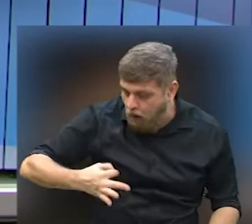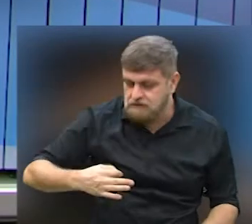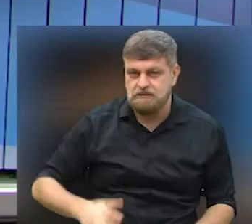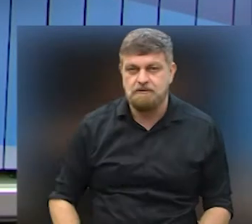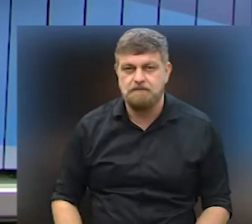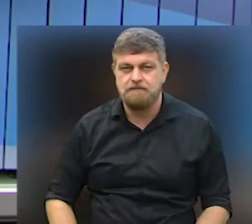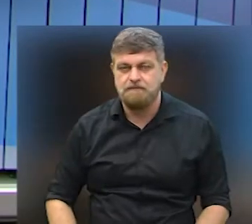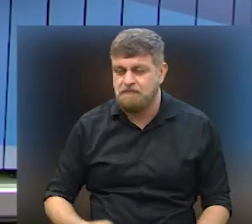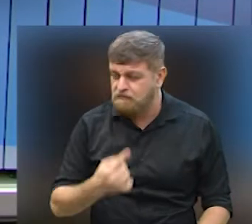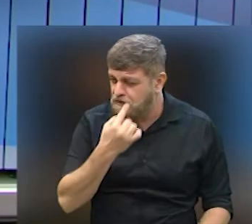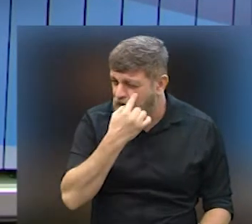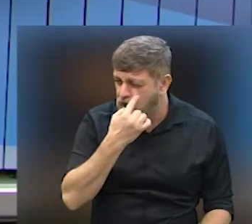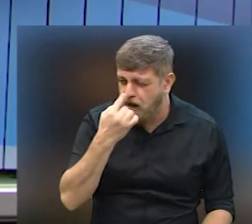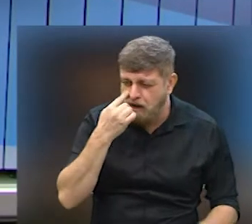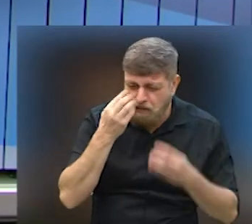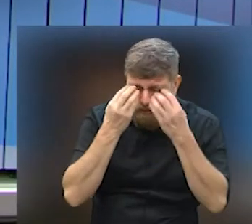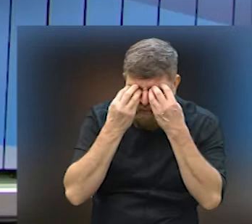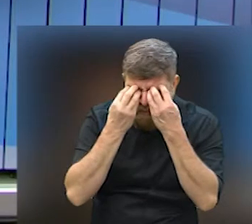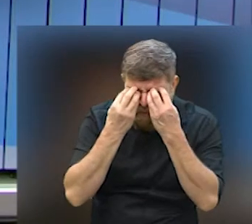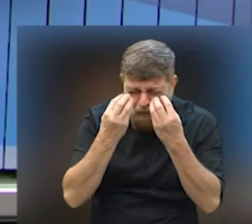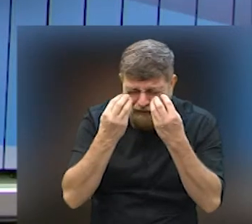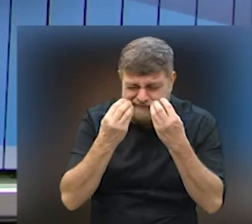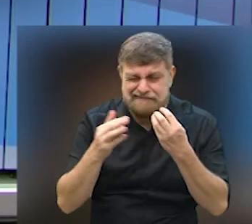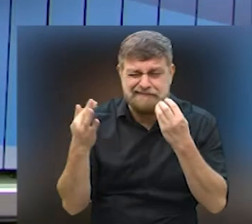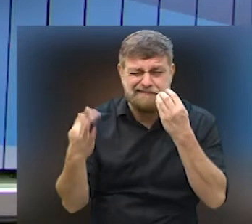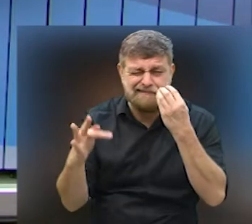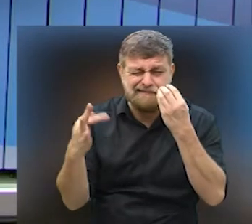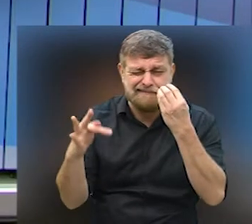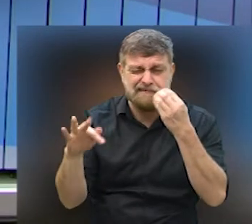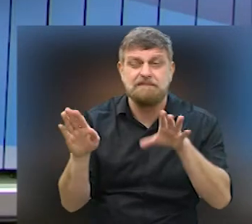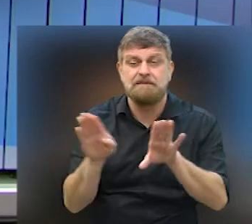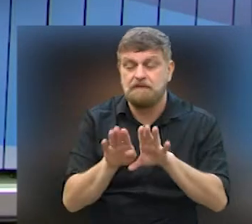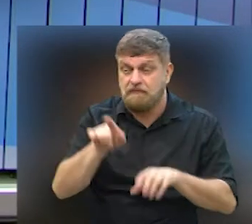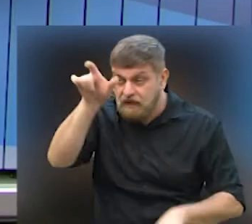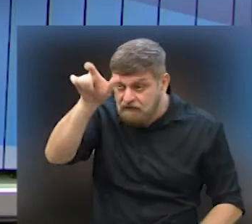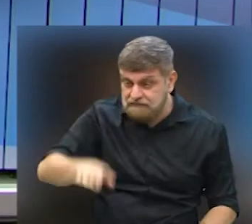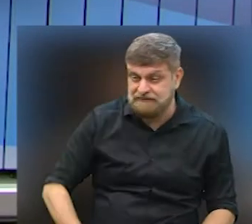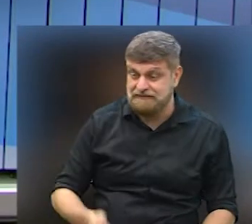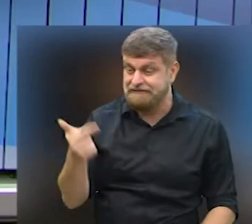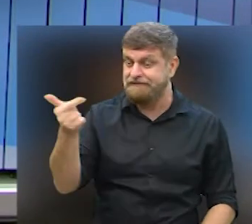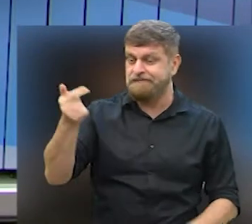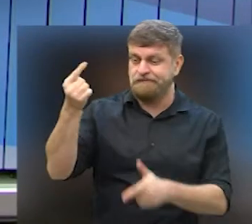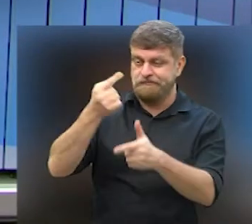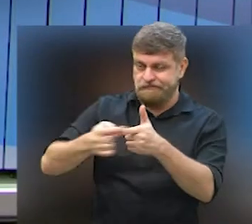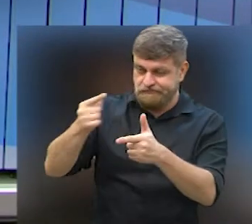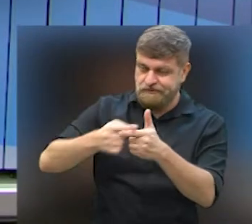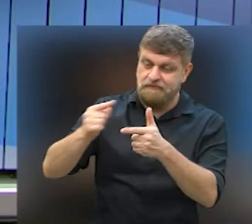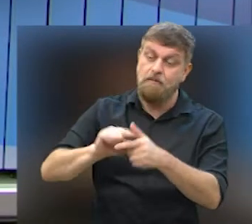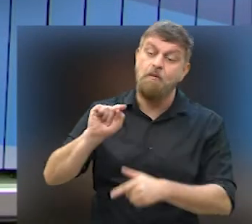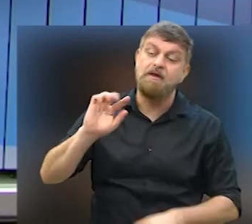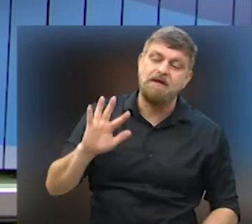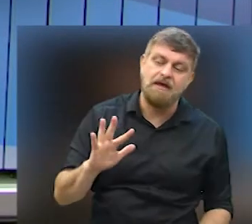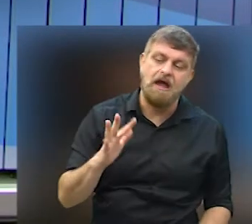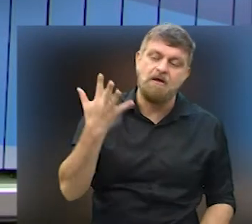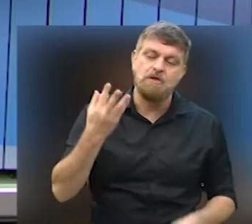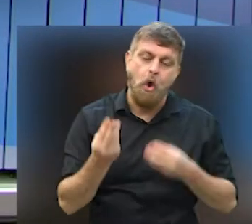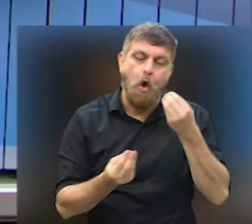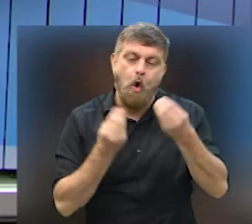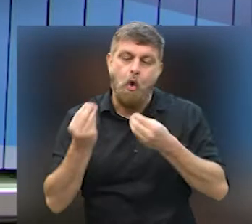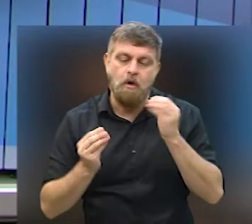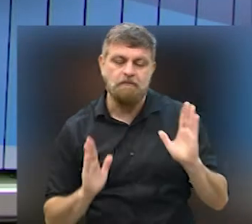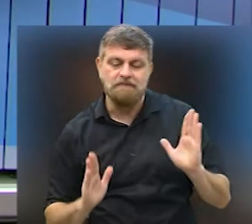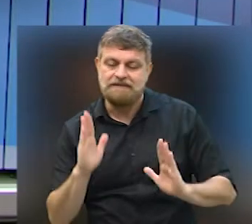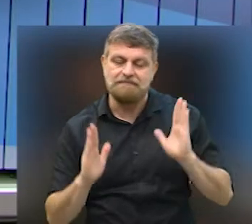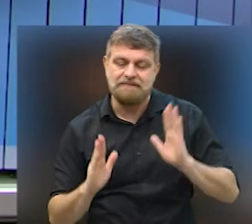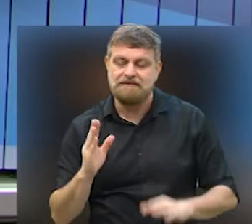noção. Queimadura na retina, aí já foi um segundo problema que você precisou passar. Também, o que aconteceu e como foi esse